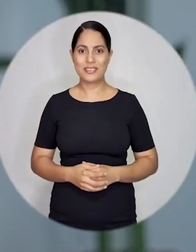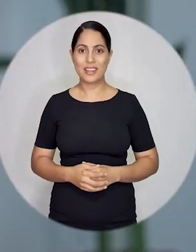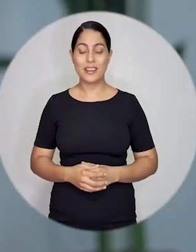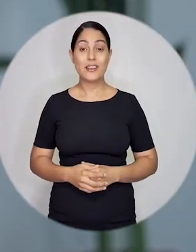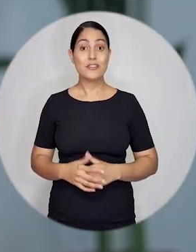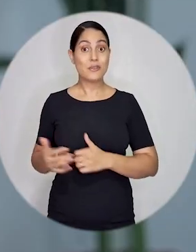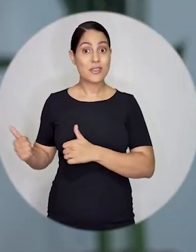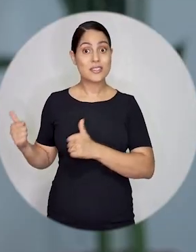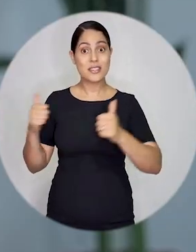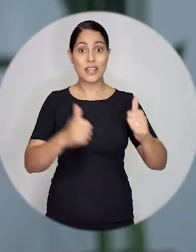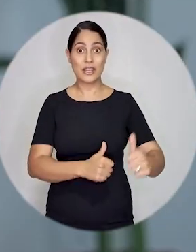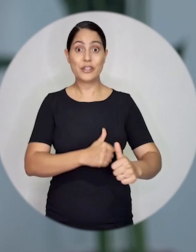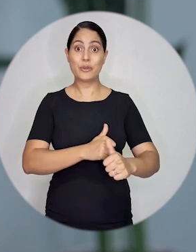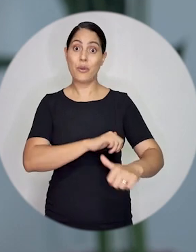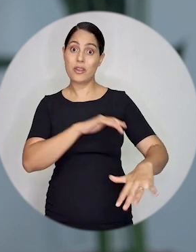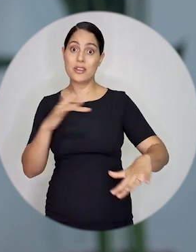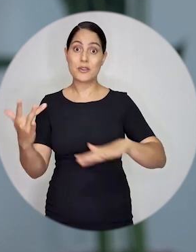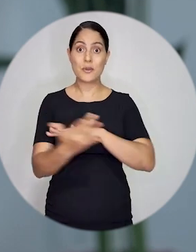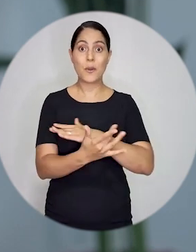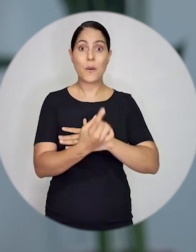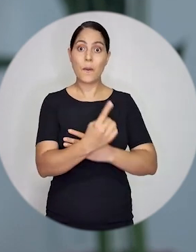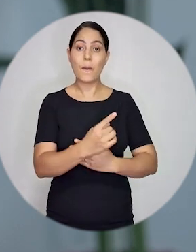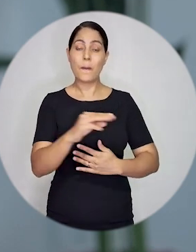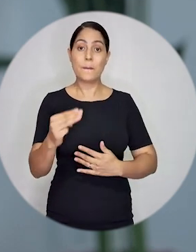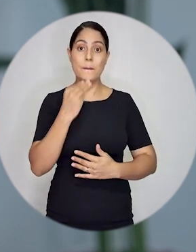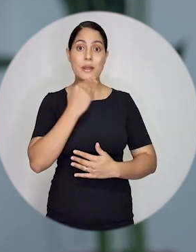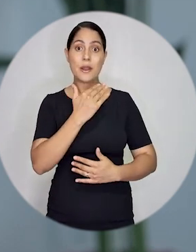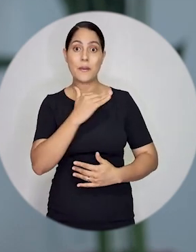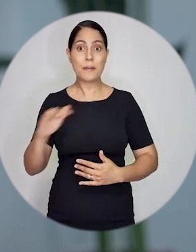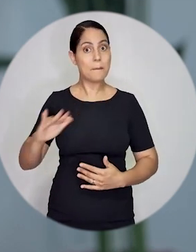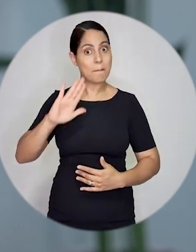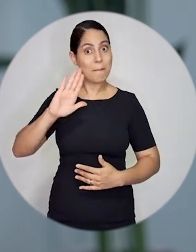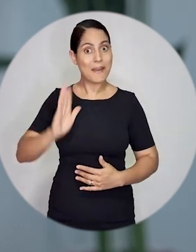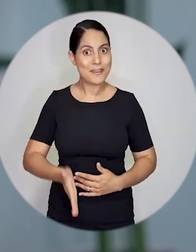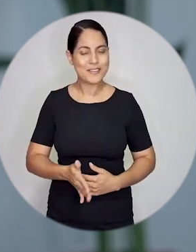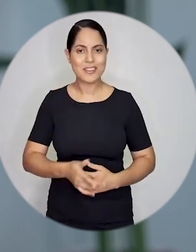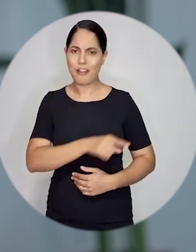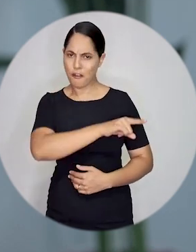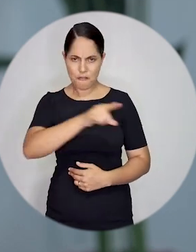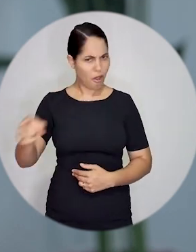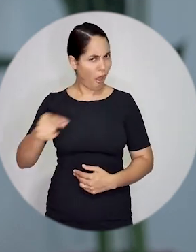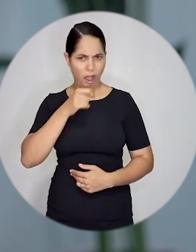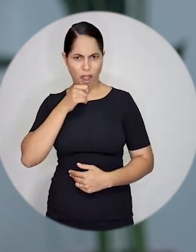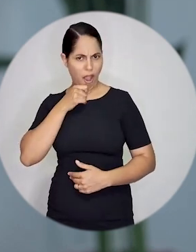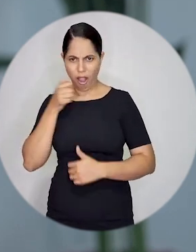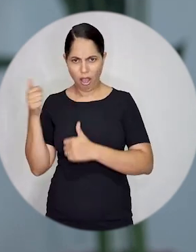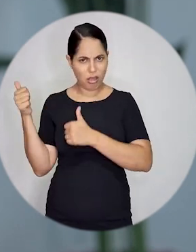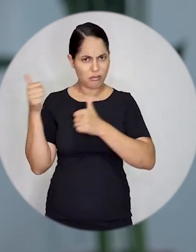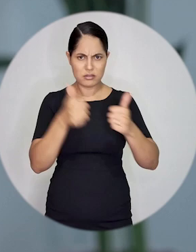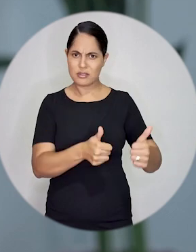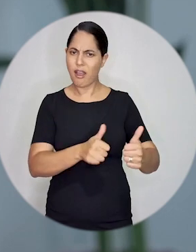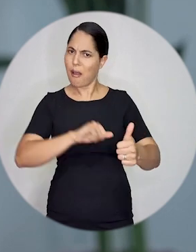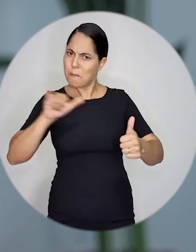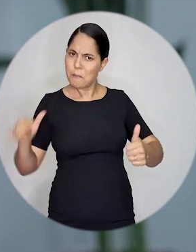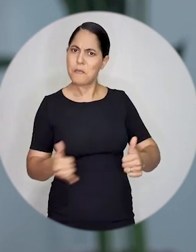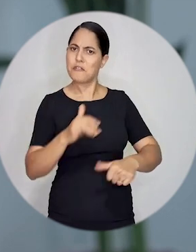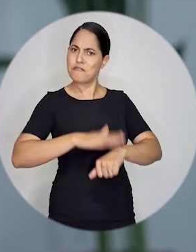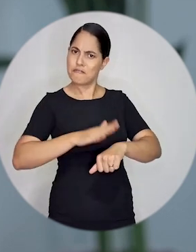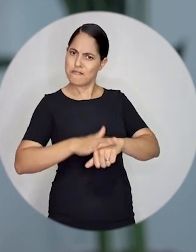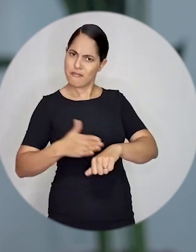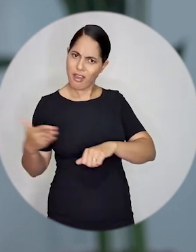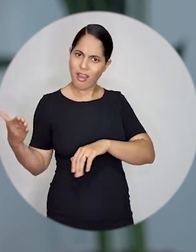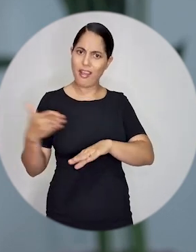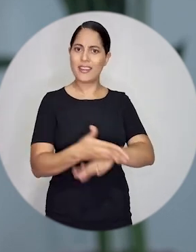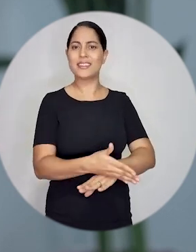de 1,5 milhão de seguidores nas redes sociais da Ordem dos Advogados do Brasil. E se você ainda não nos acompanha por lá,